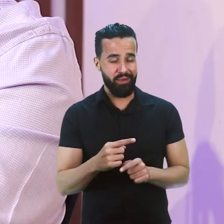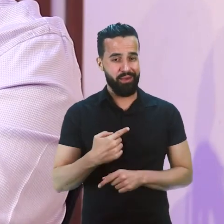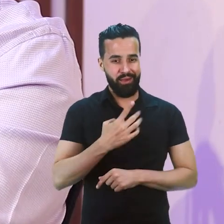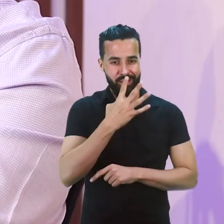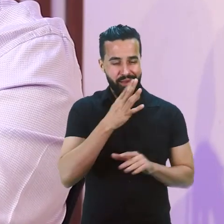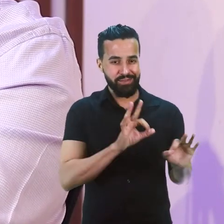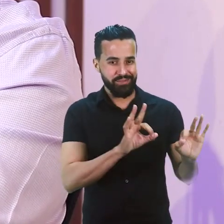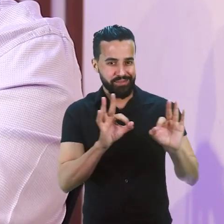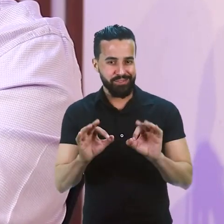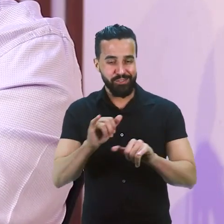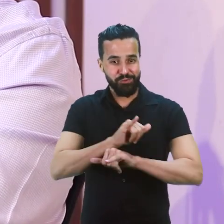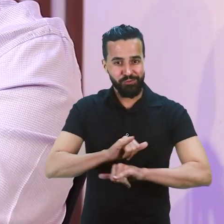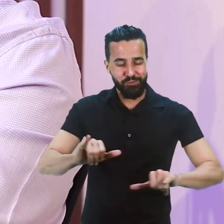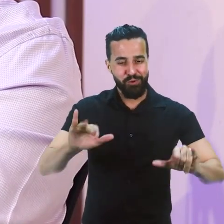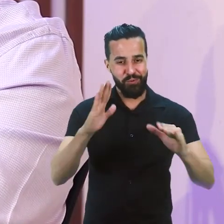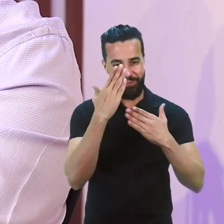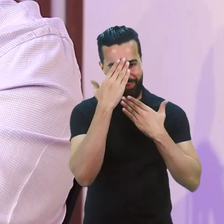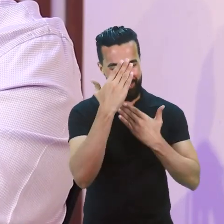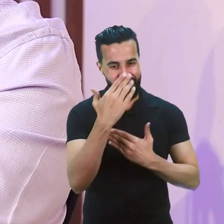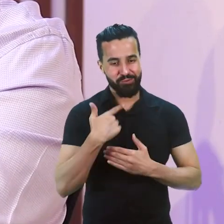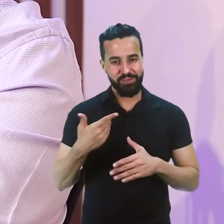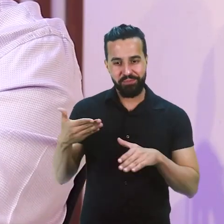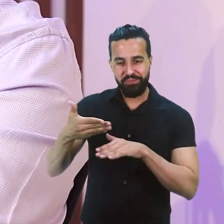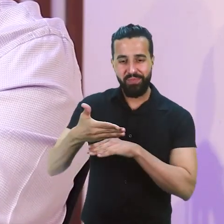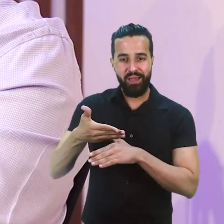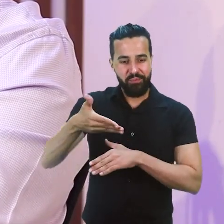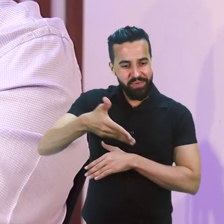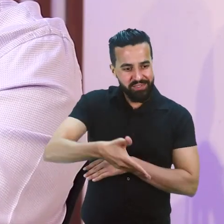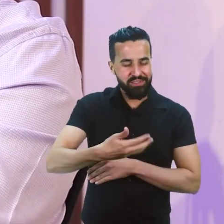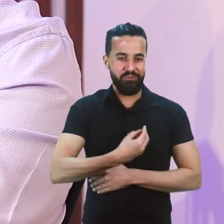divulgue. Muito obrigado pela sua presença, Dr. Everton,